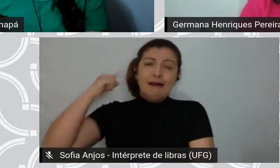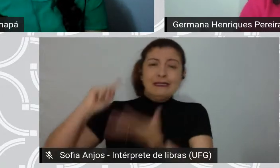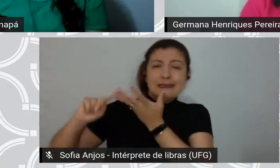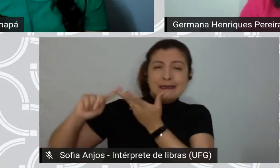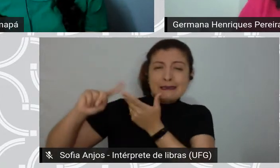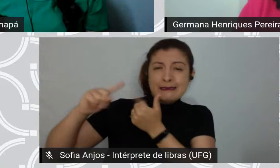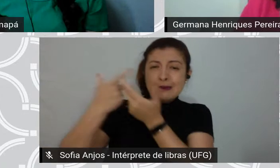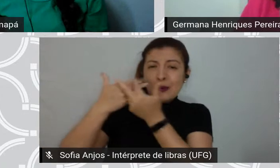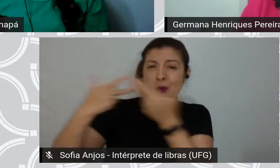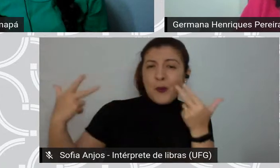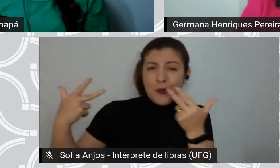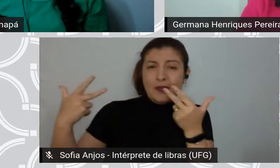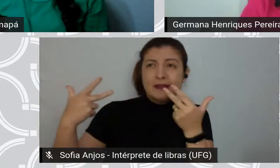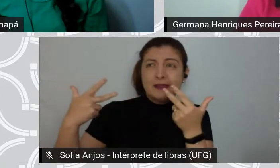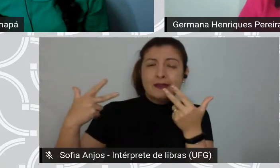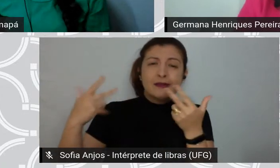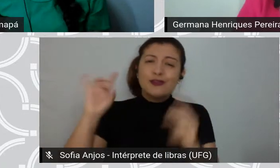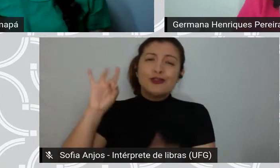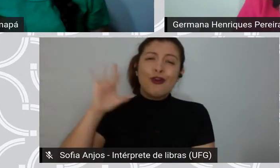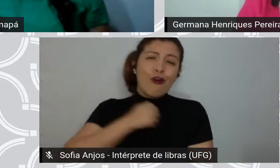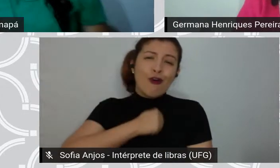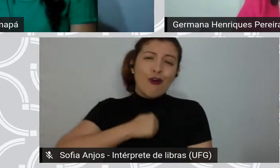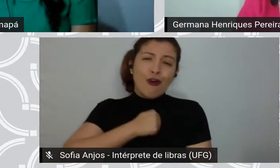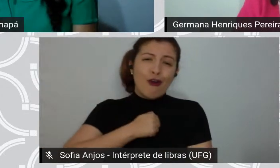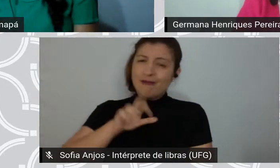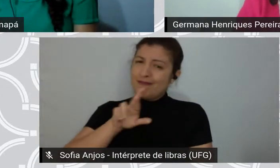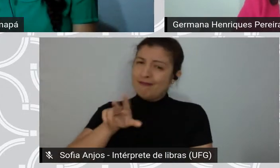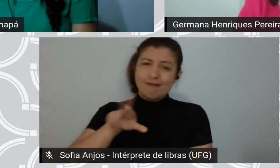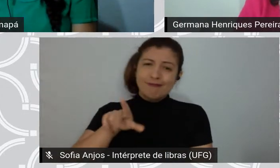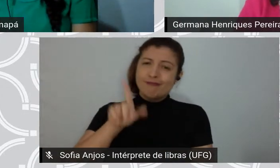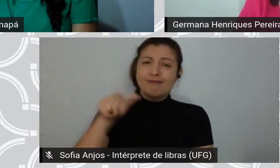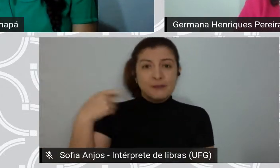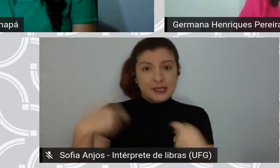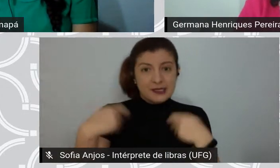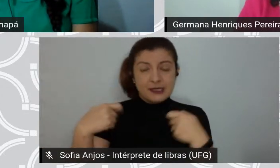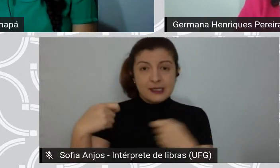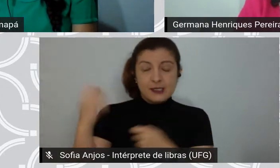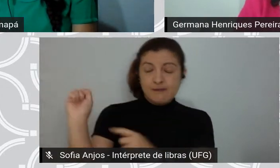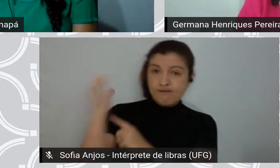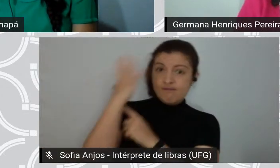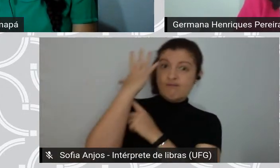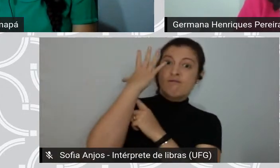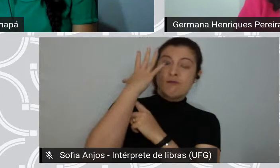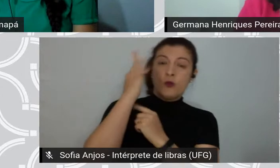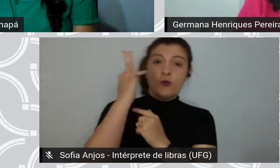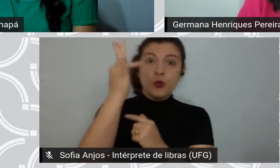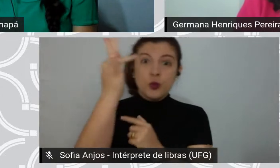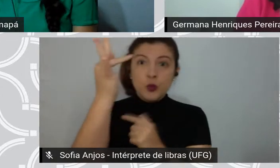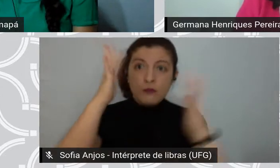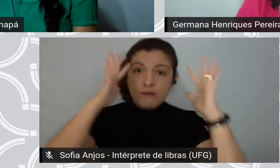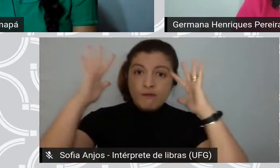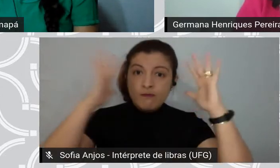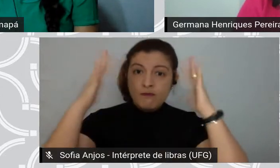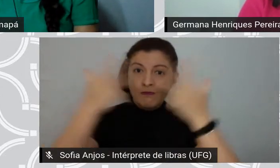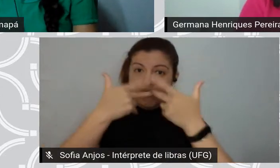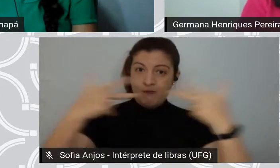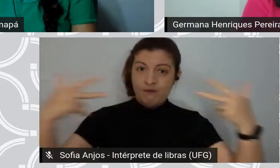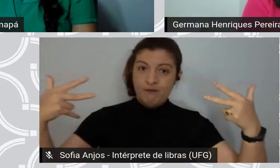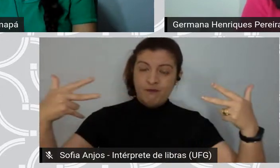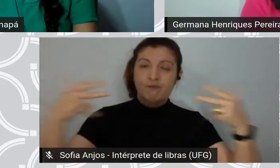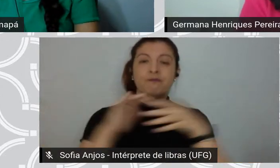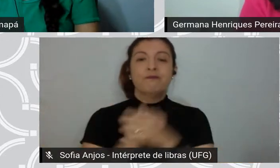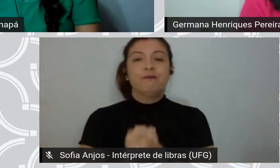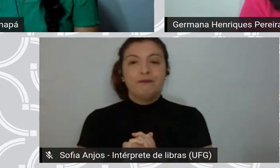não sei se vão me achar doida, né, mas às vezes é até bom ser um pouquinho maluca,